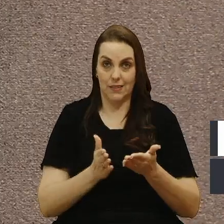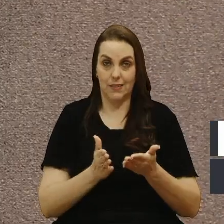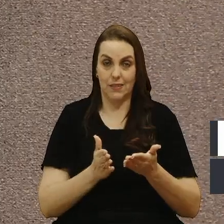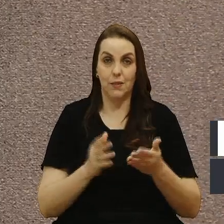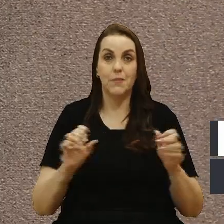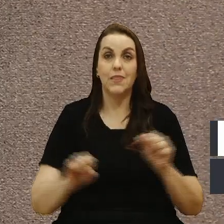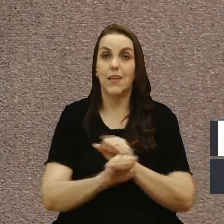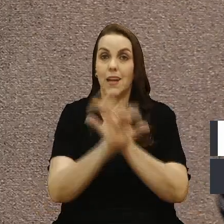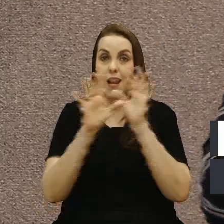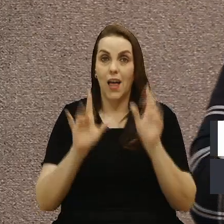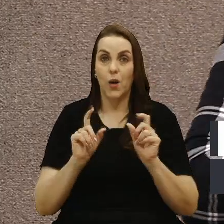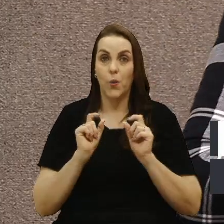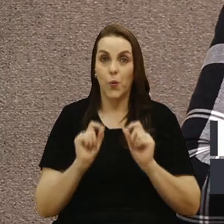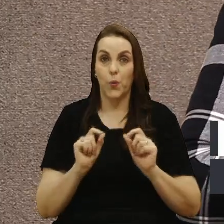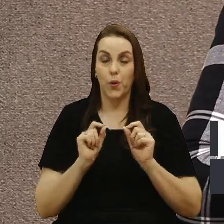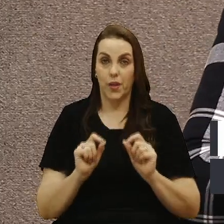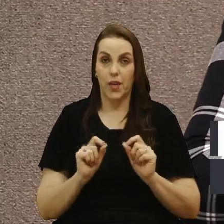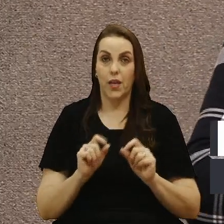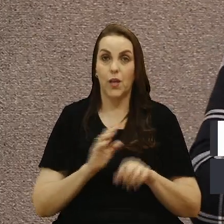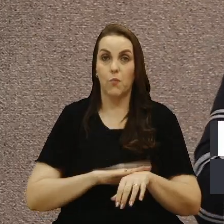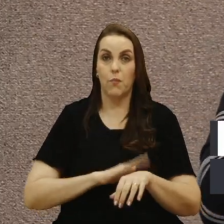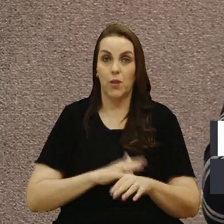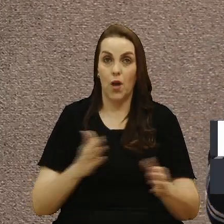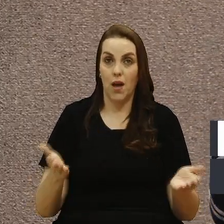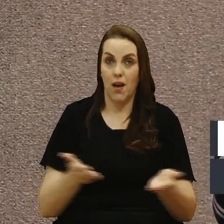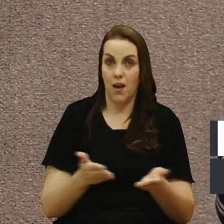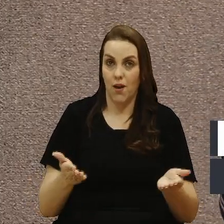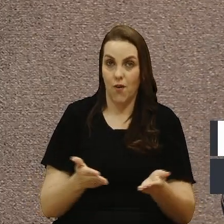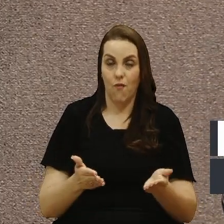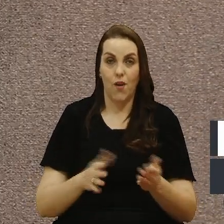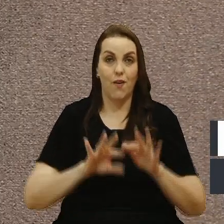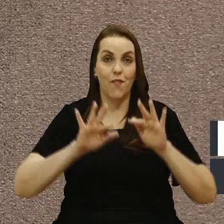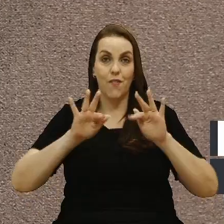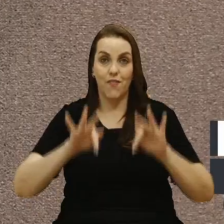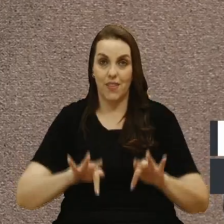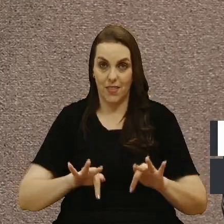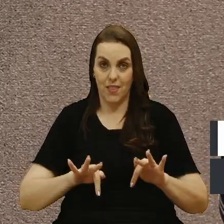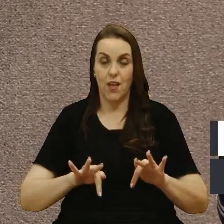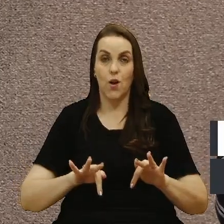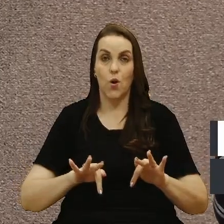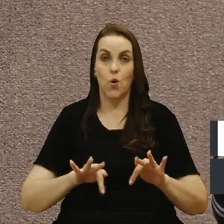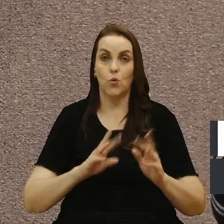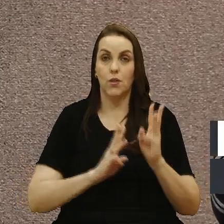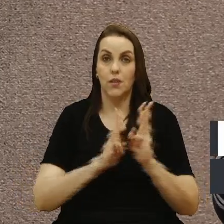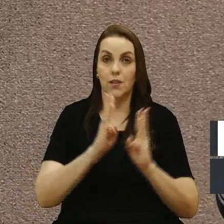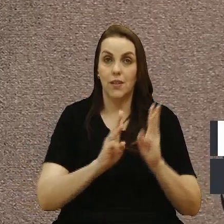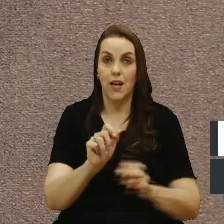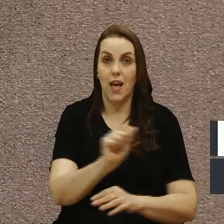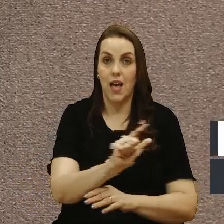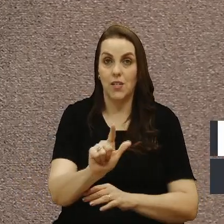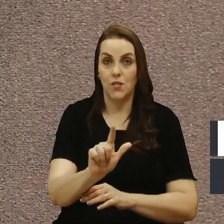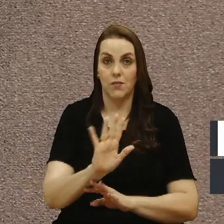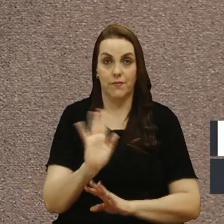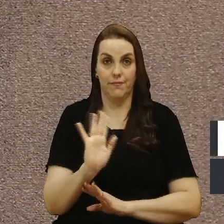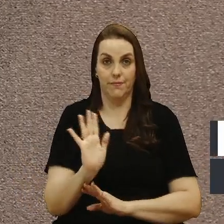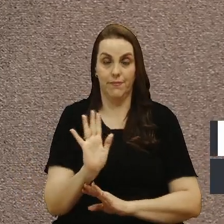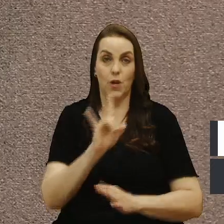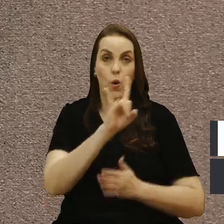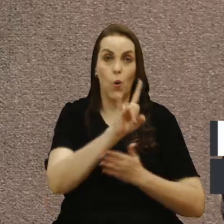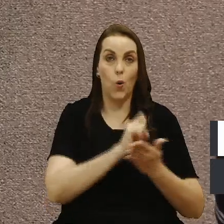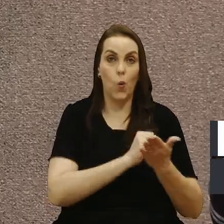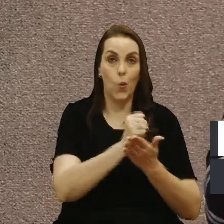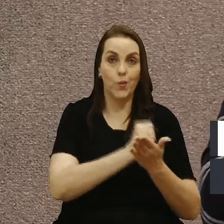se está se falando nesse instante aqui de encerramento do táxi lotação, e sim dos contratos que estão